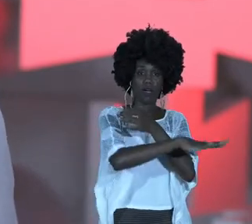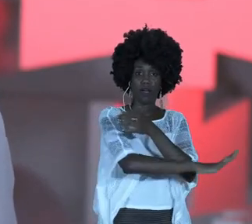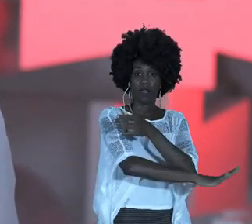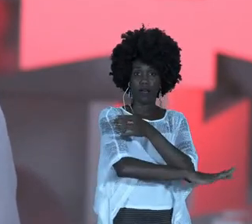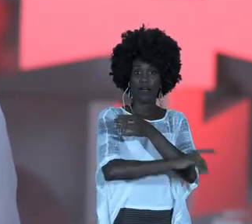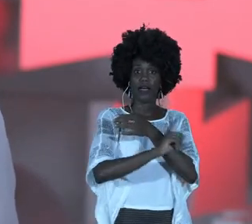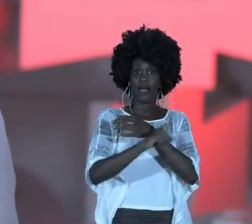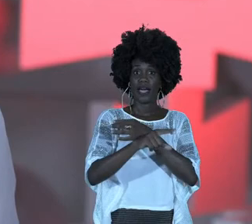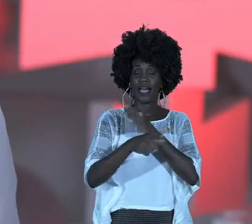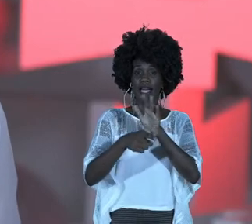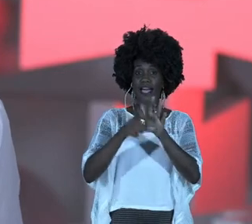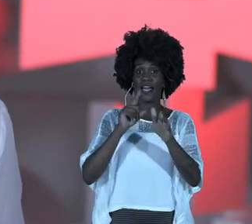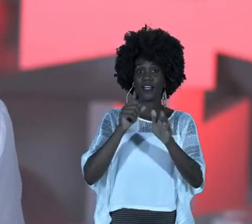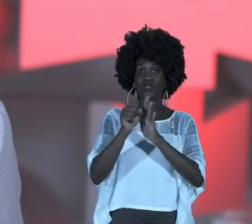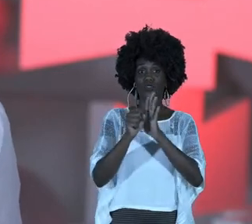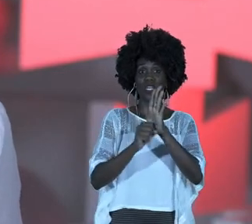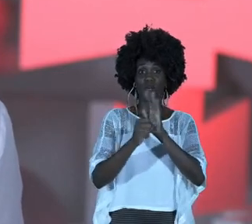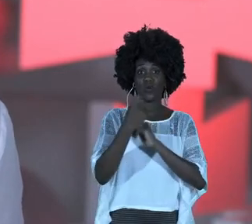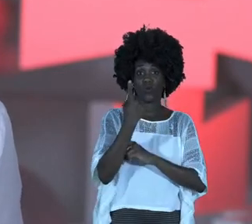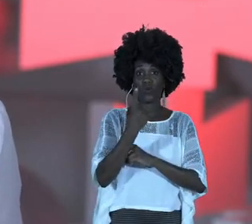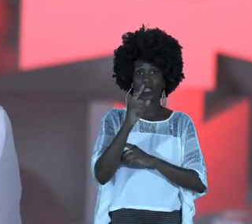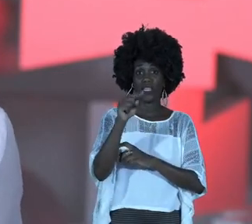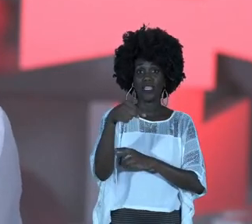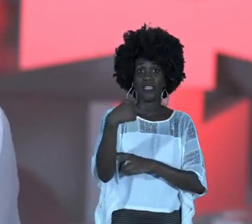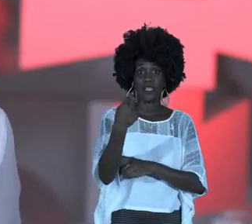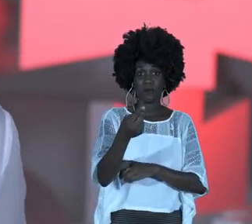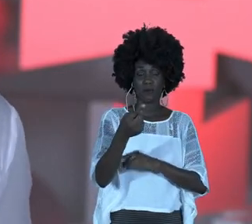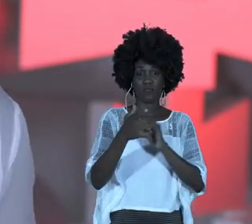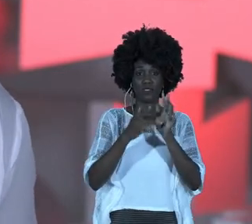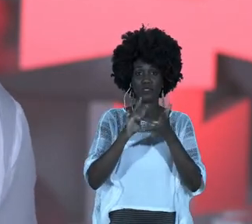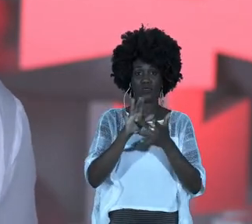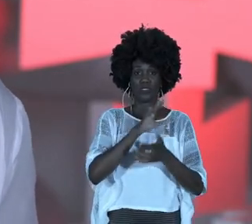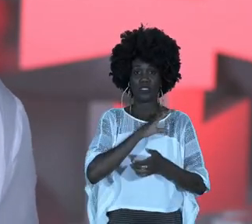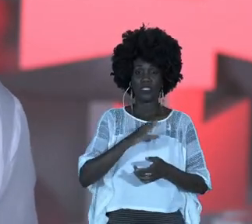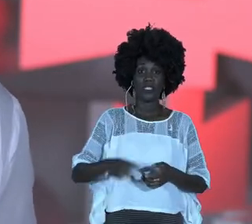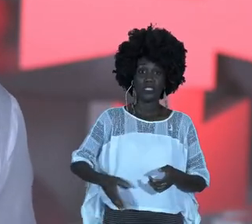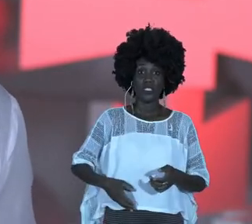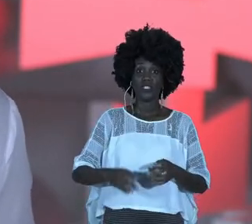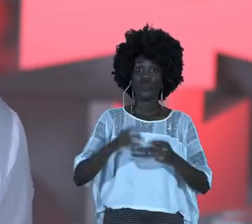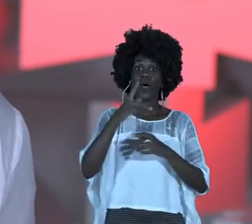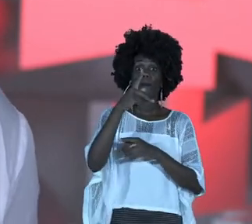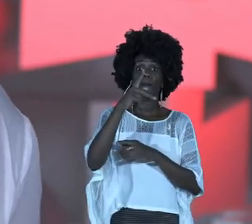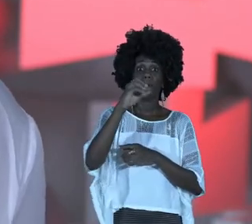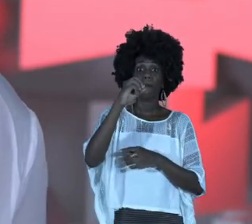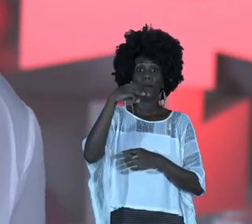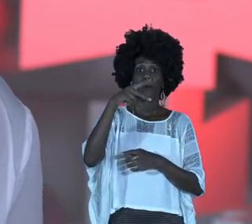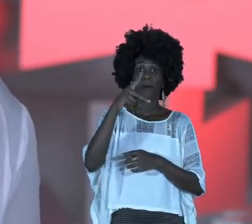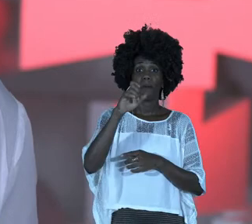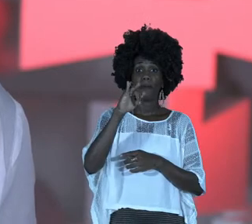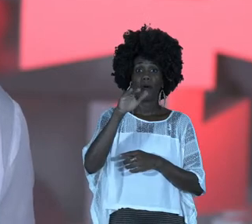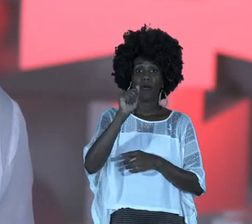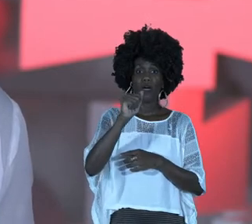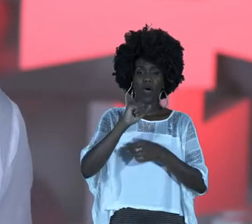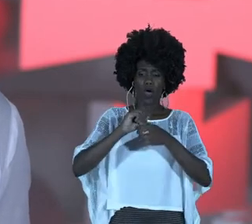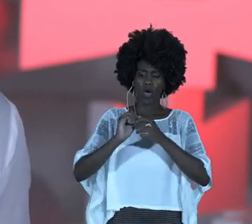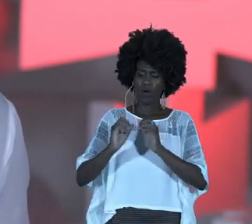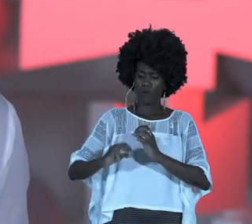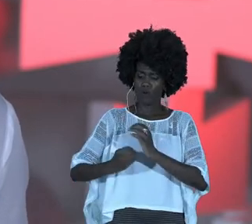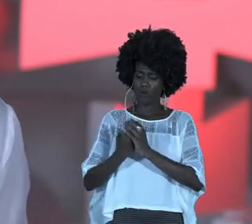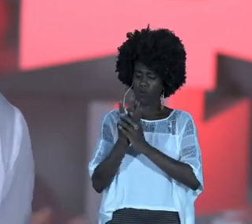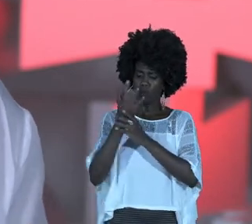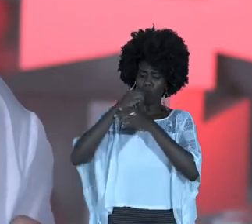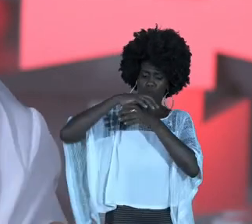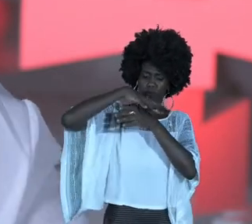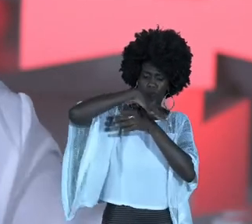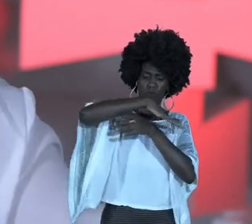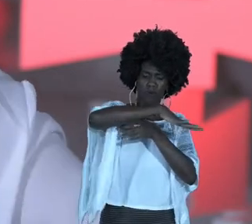79 d.C. Vocês sabem que Pompeia foi totalmente soterrada e no século XIX, eu acho, foi descoberta.